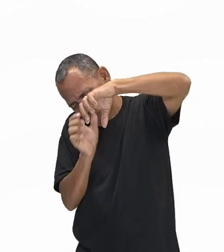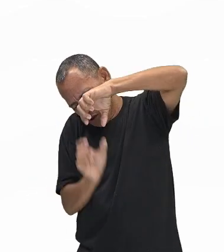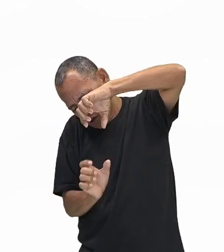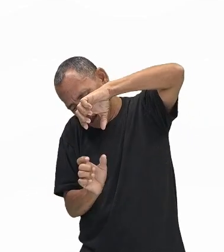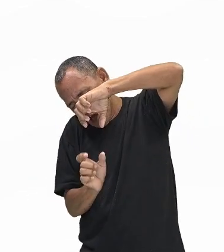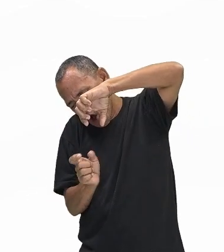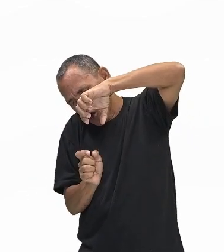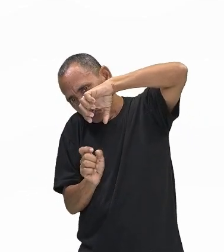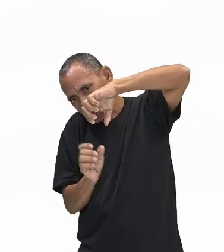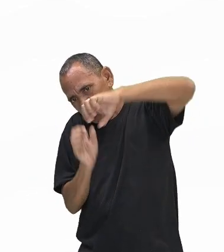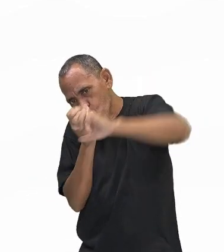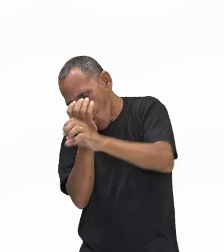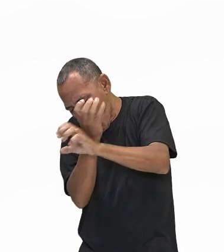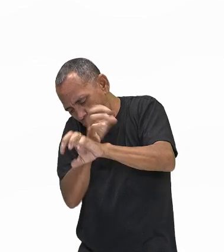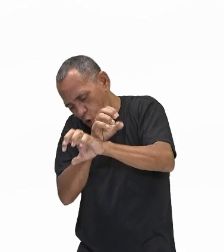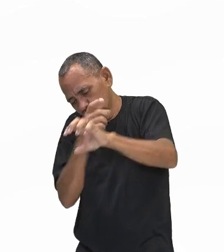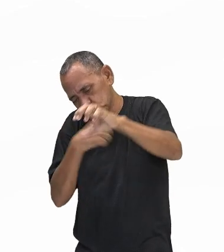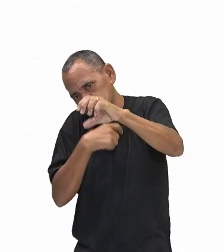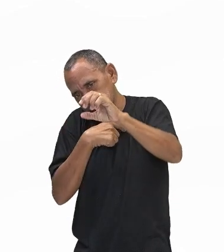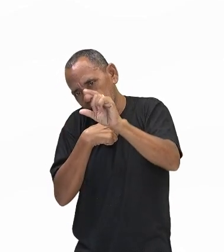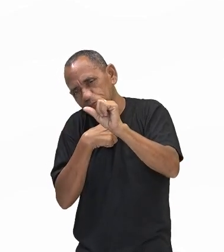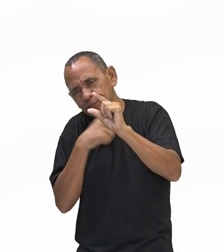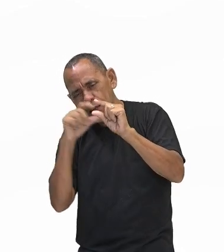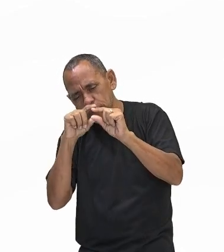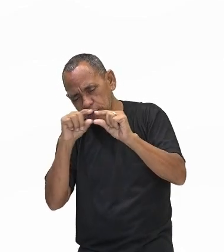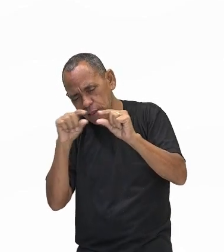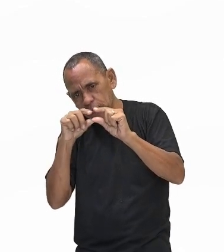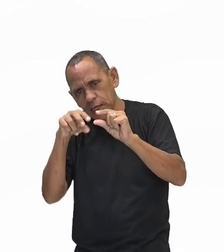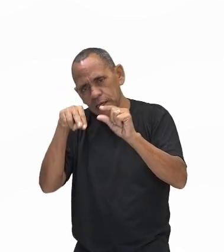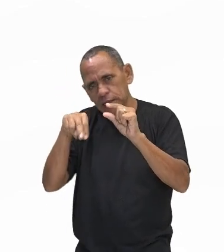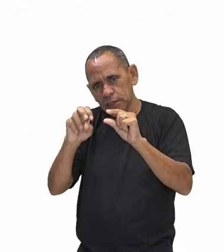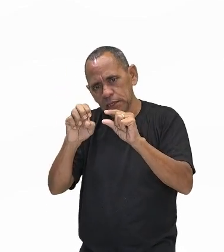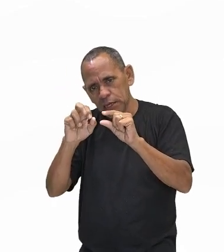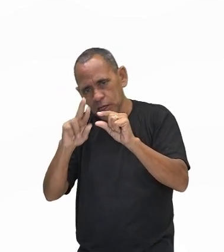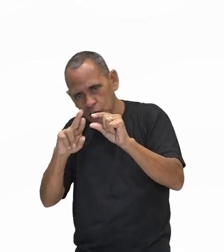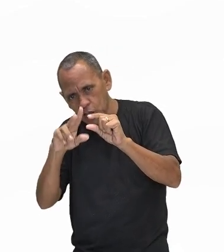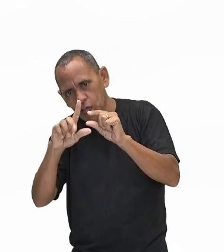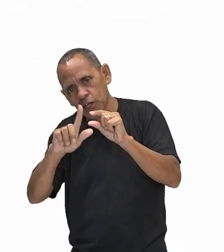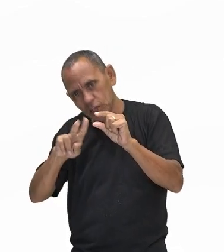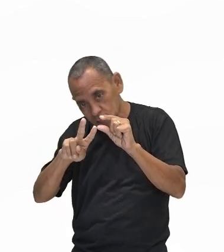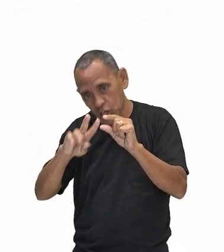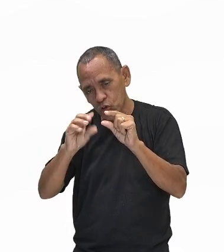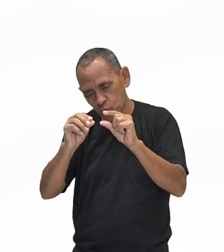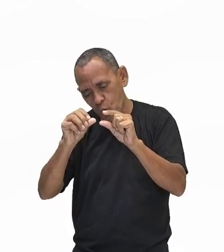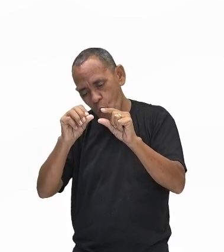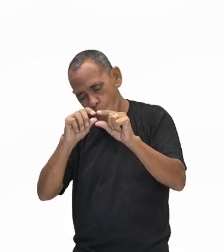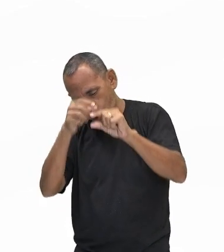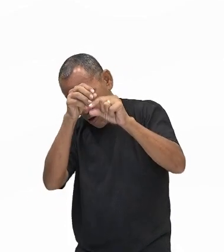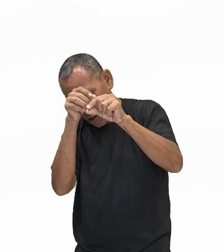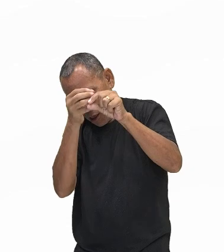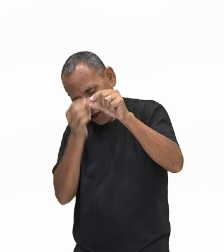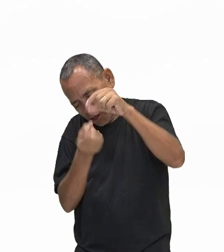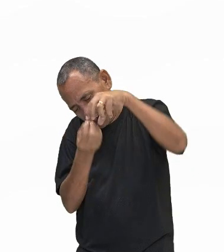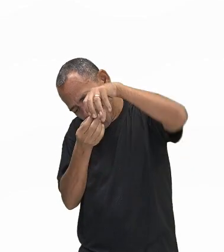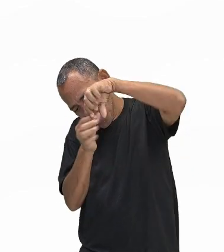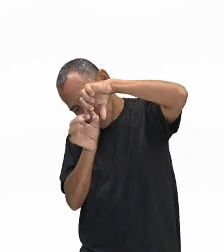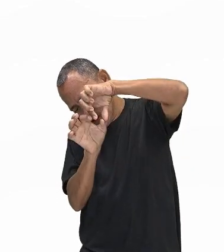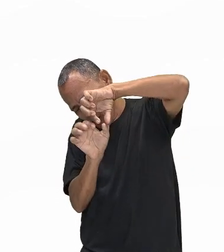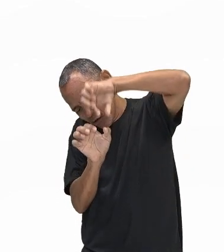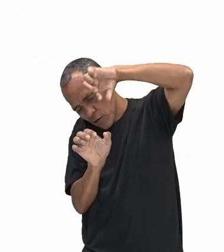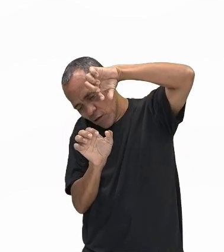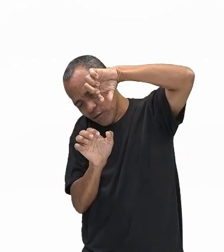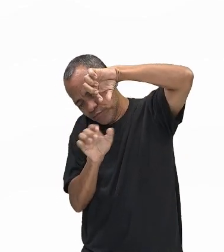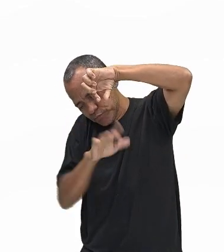um nervinho muito importante que ele enraíza toda essa região da nossa região pélvica se